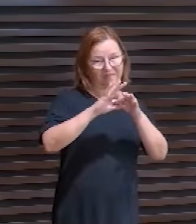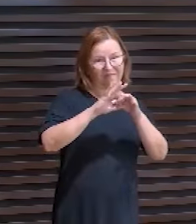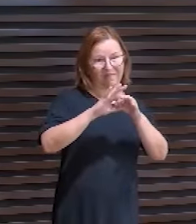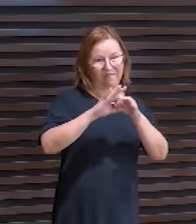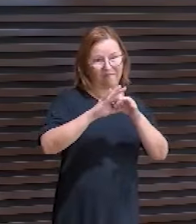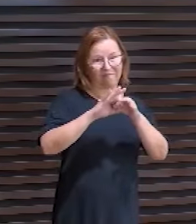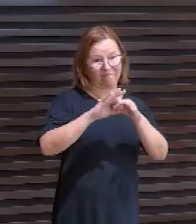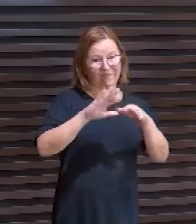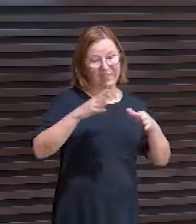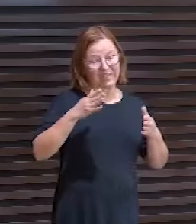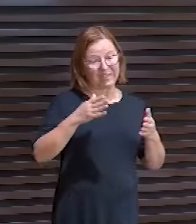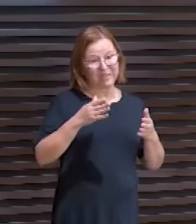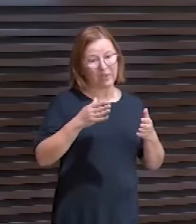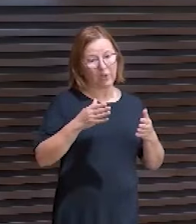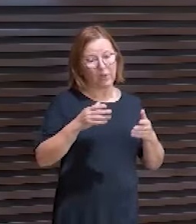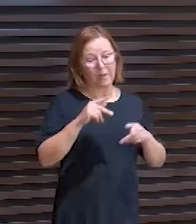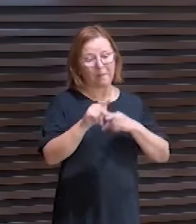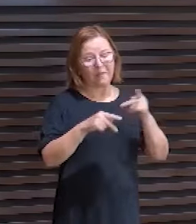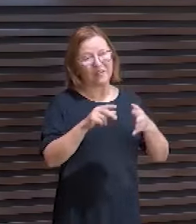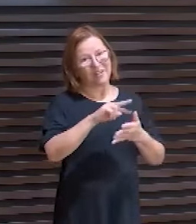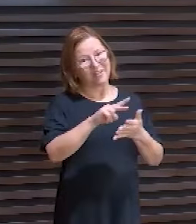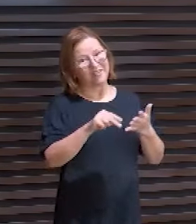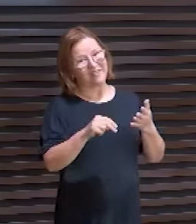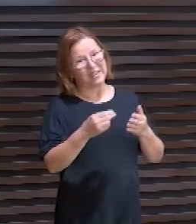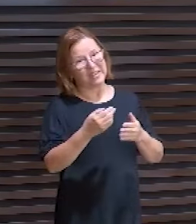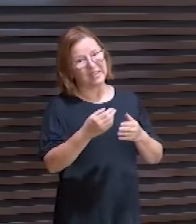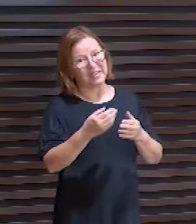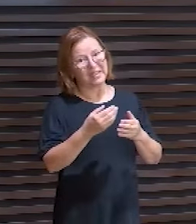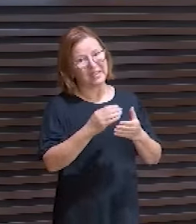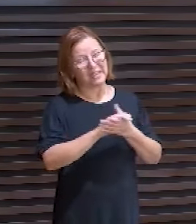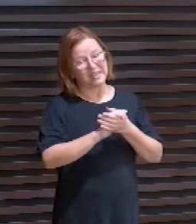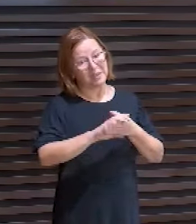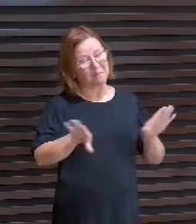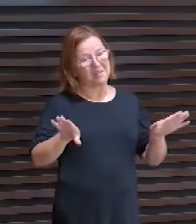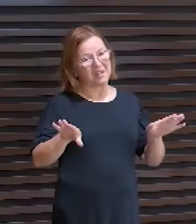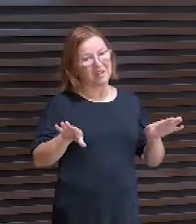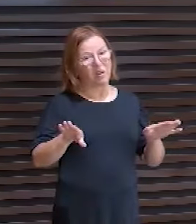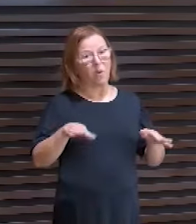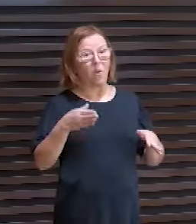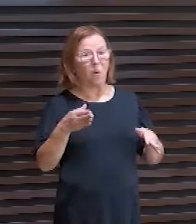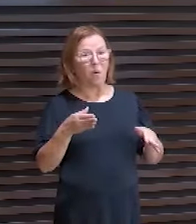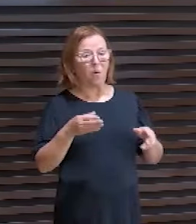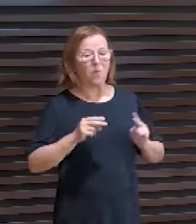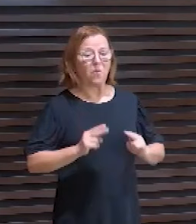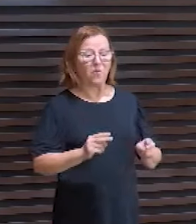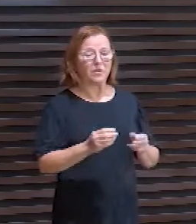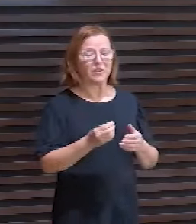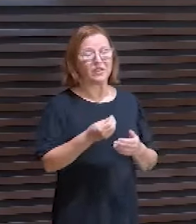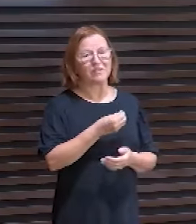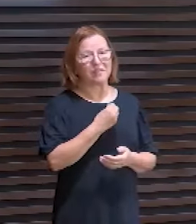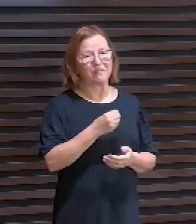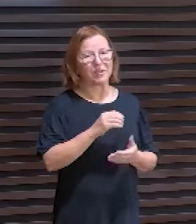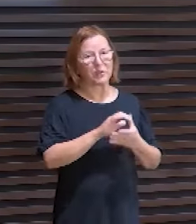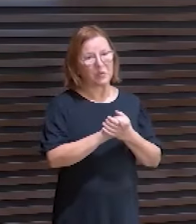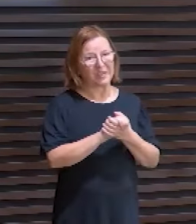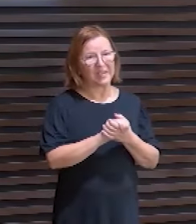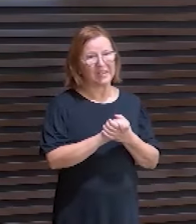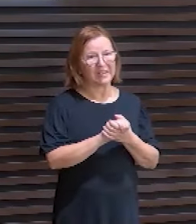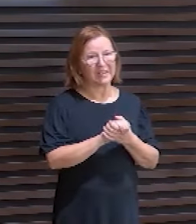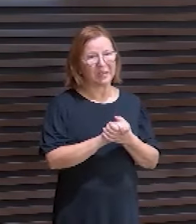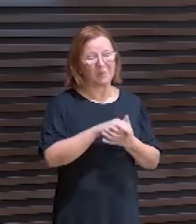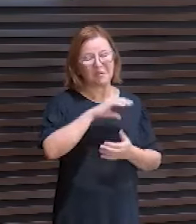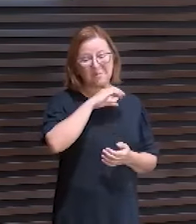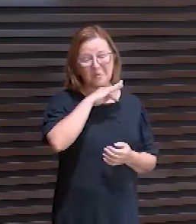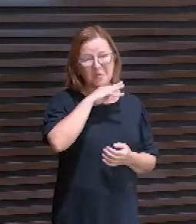separam ou não se separam mas permanecem vivendo um casamento Medíocre por